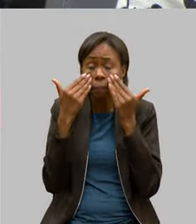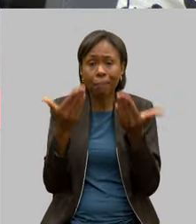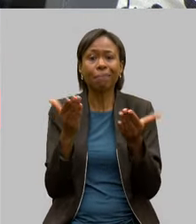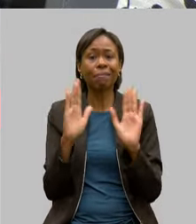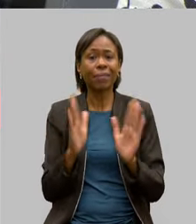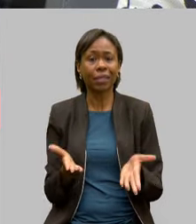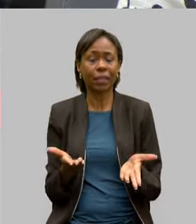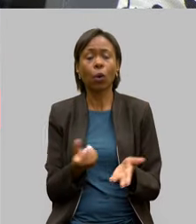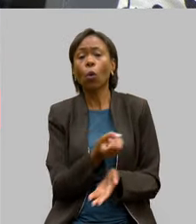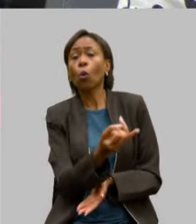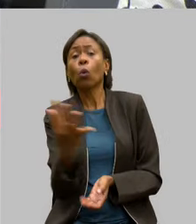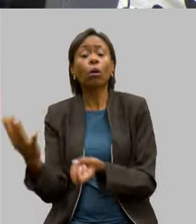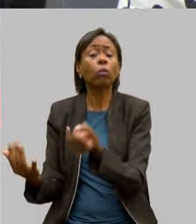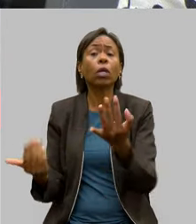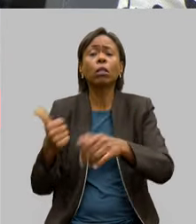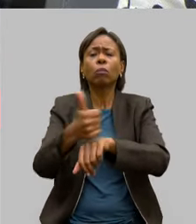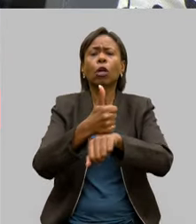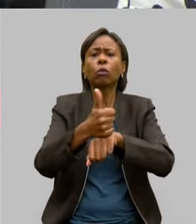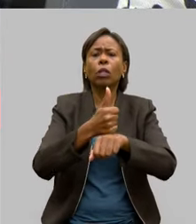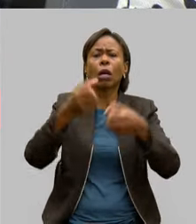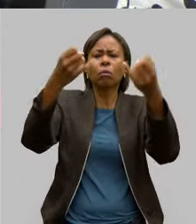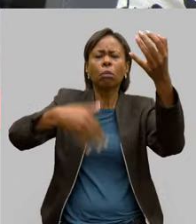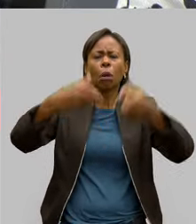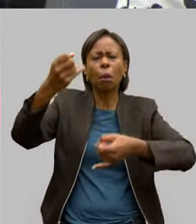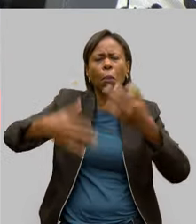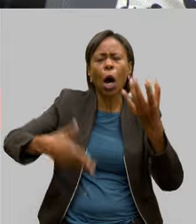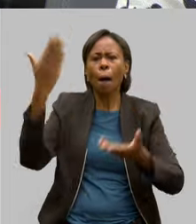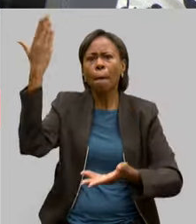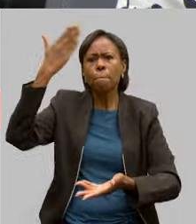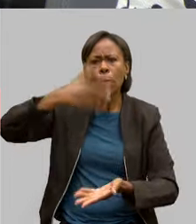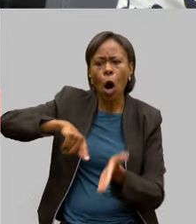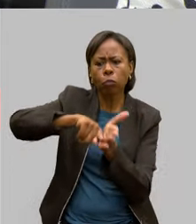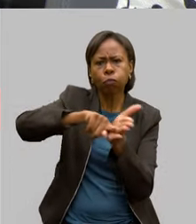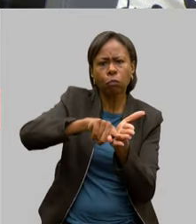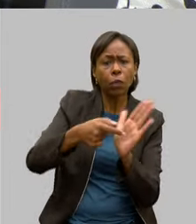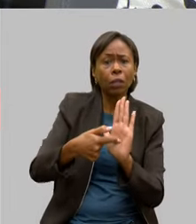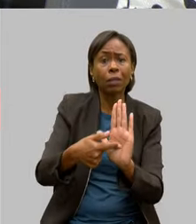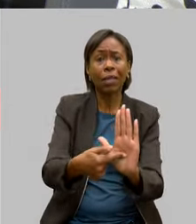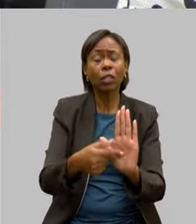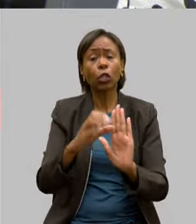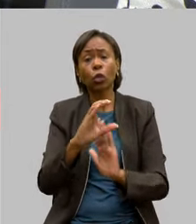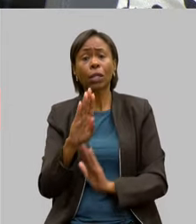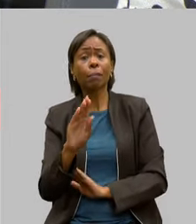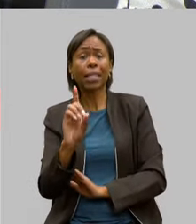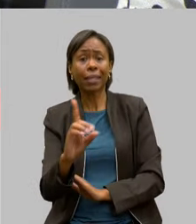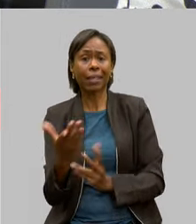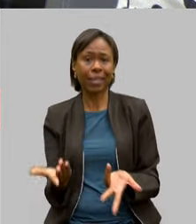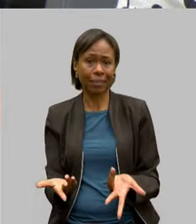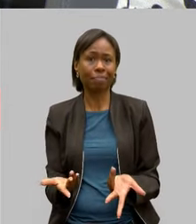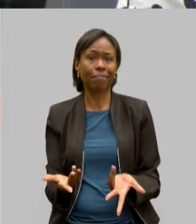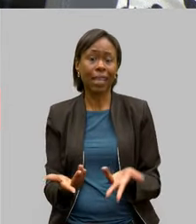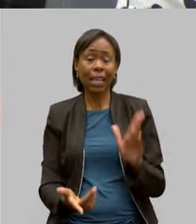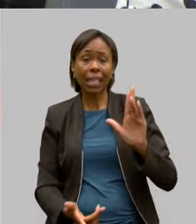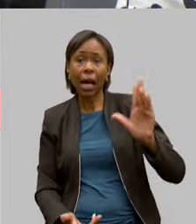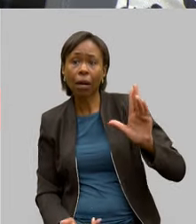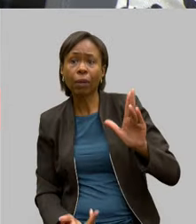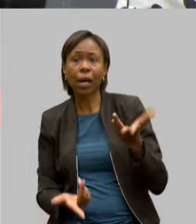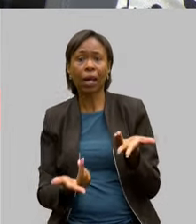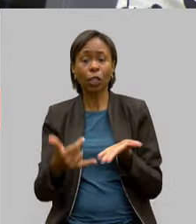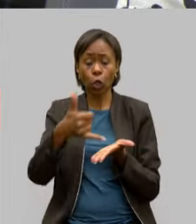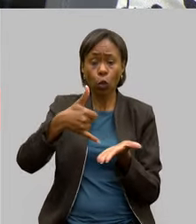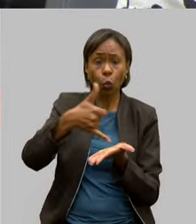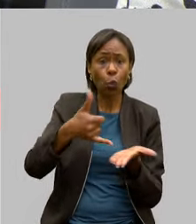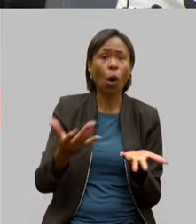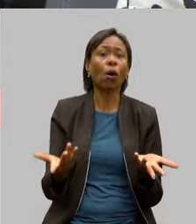gente gabaritada falou das evidências científicas a respeito do canab deol da da do da aplicação do cannabis Vamos